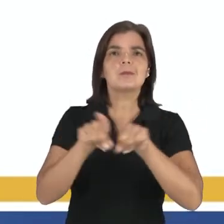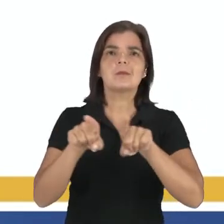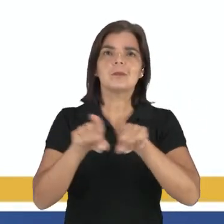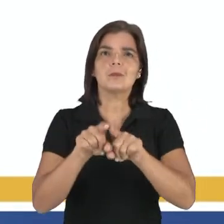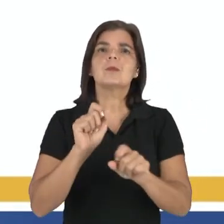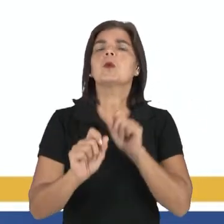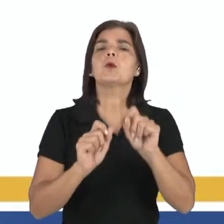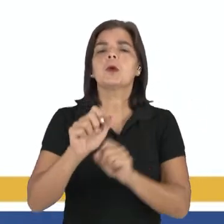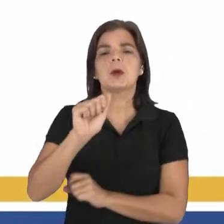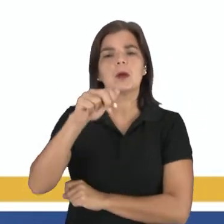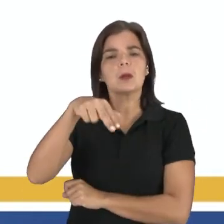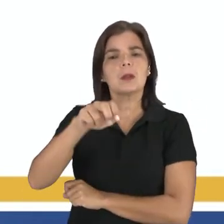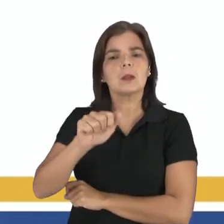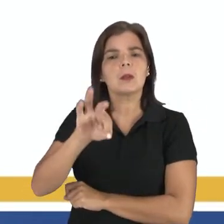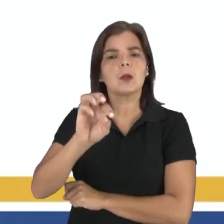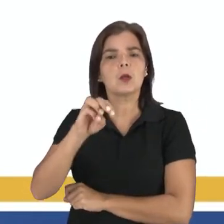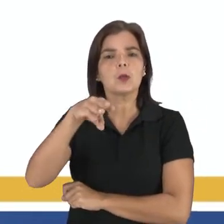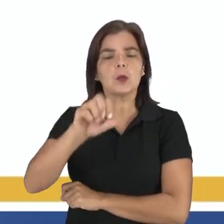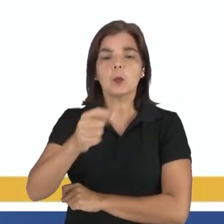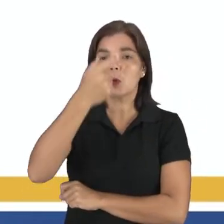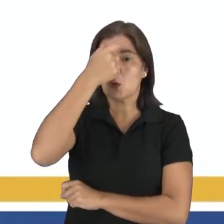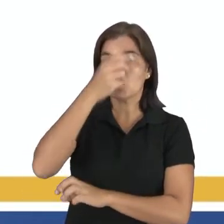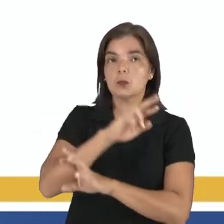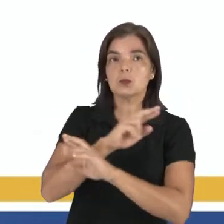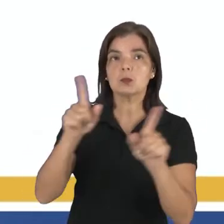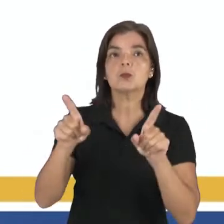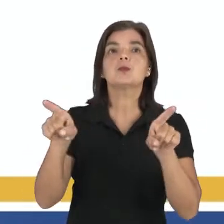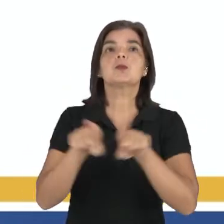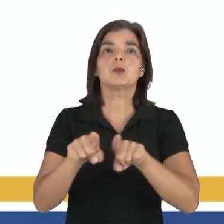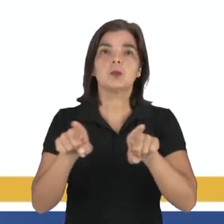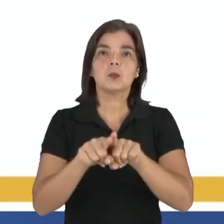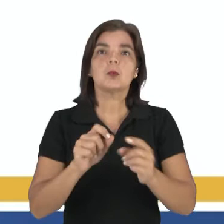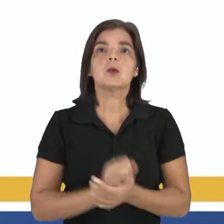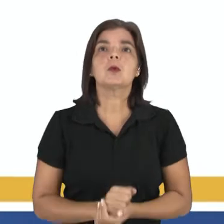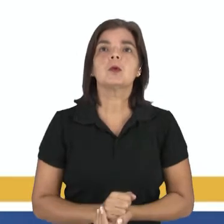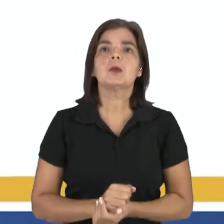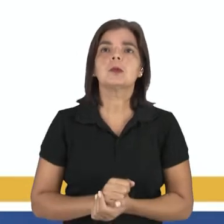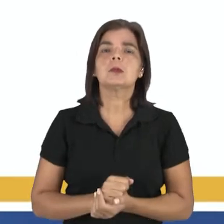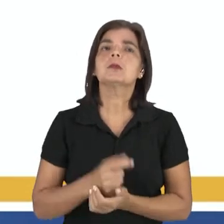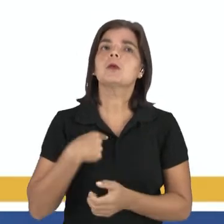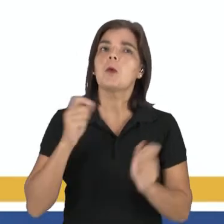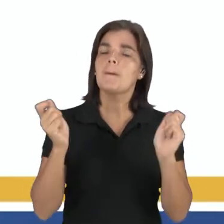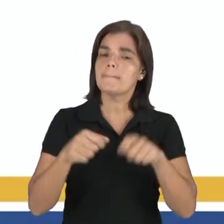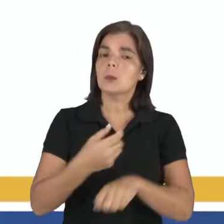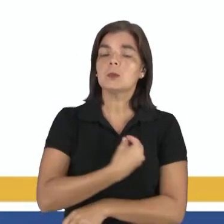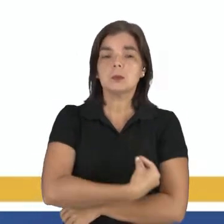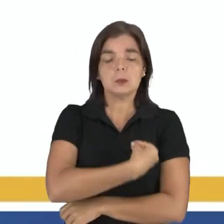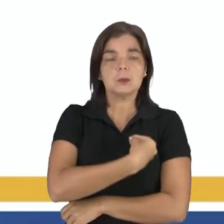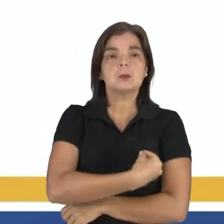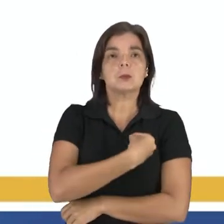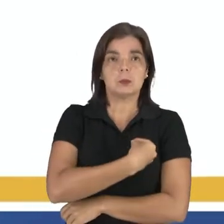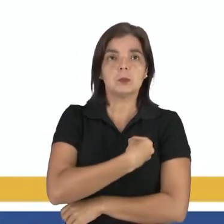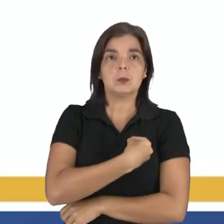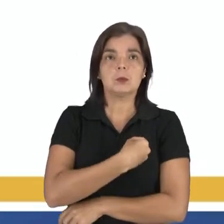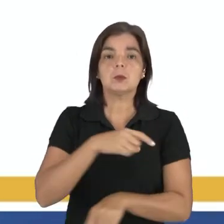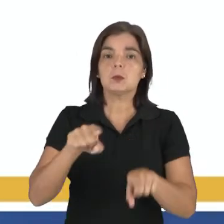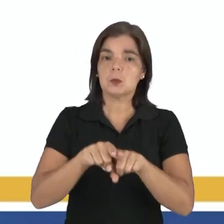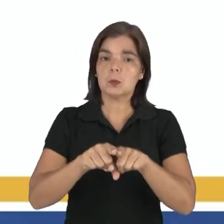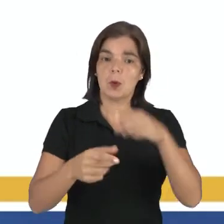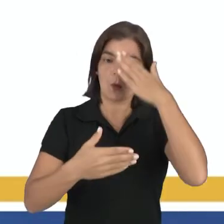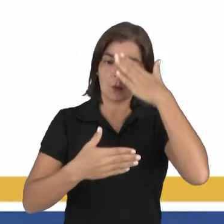anatômica. Organismos diferentes que podem, que são seres diferentes que têm